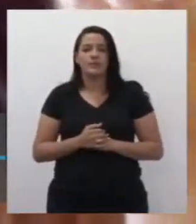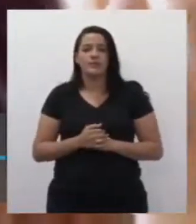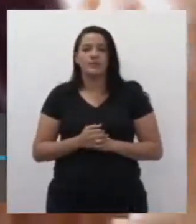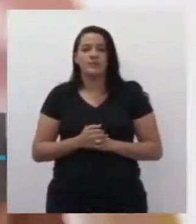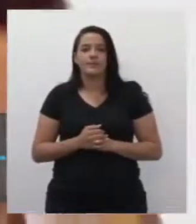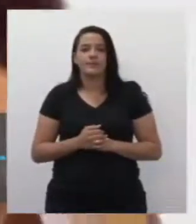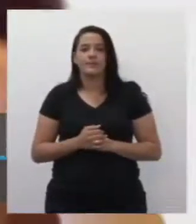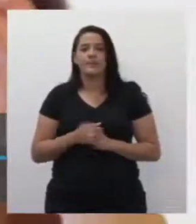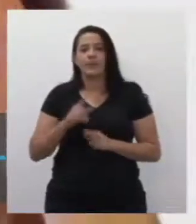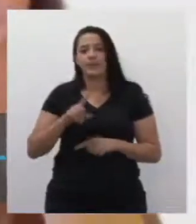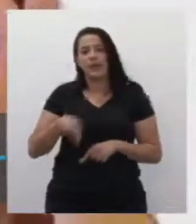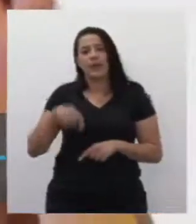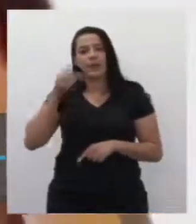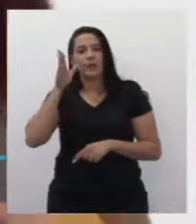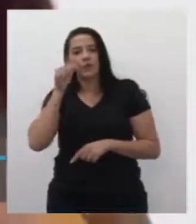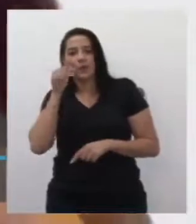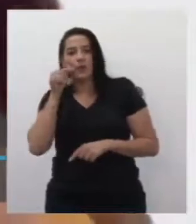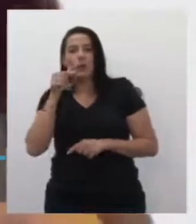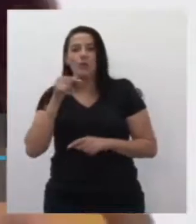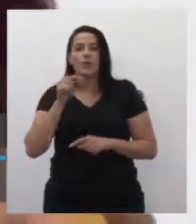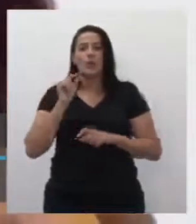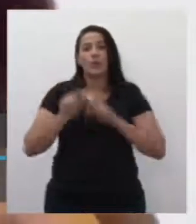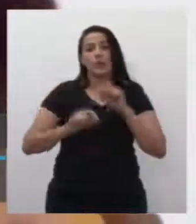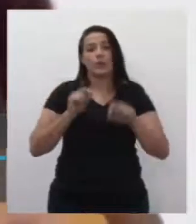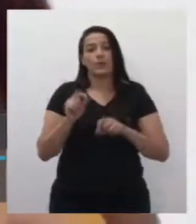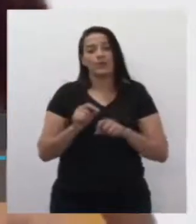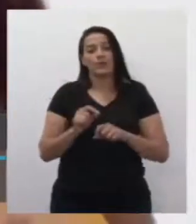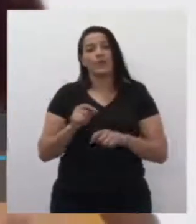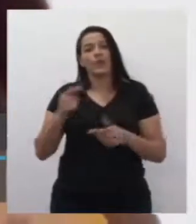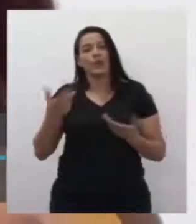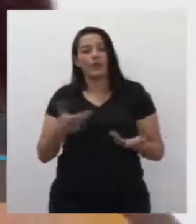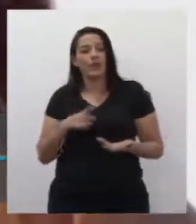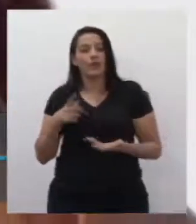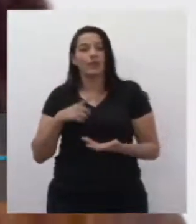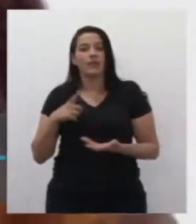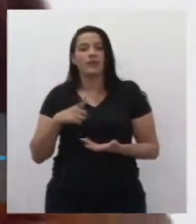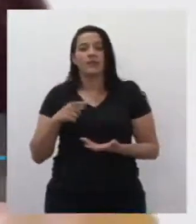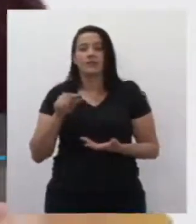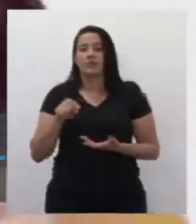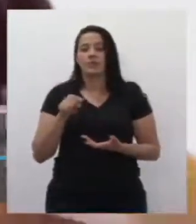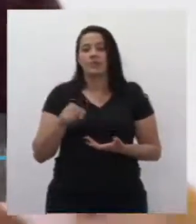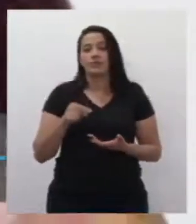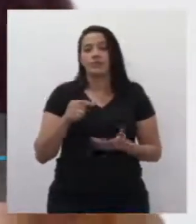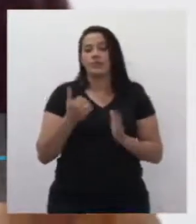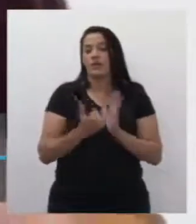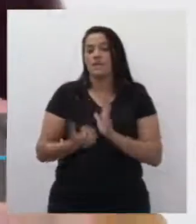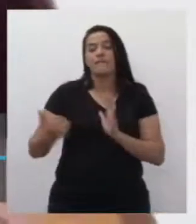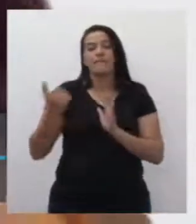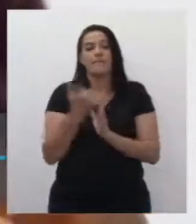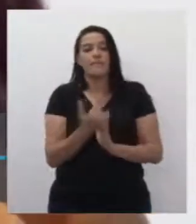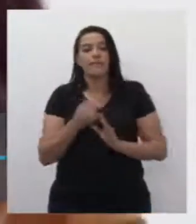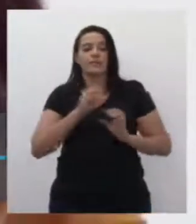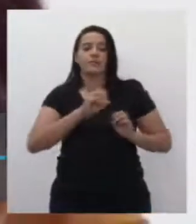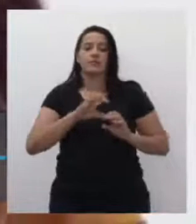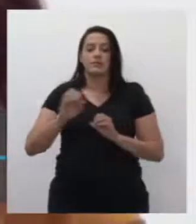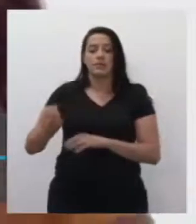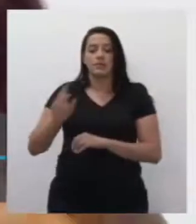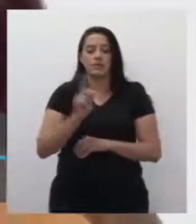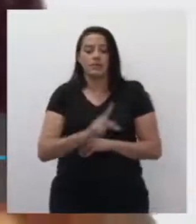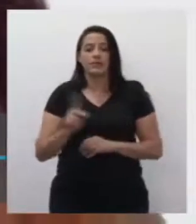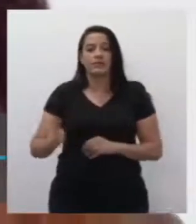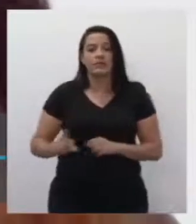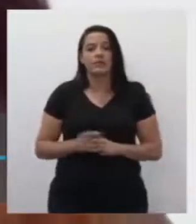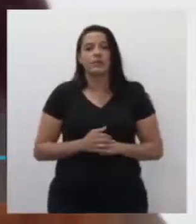É interessante, vou fazer. Isso é uma coisa quando você assume um desafio, né? Quando o professor assume um